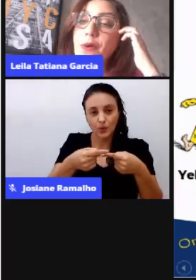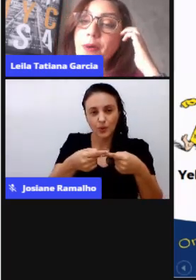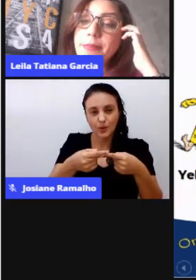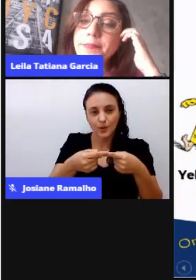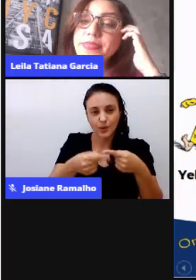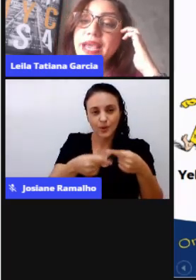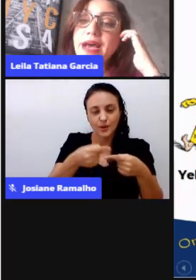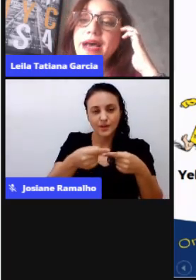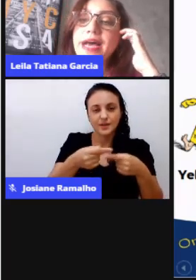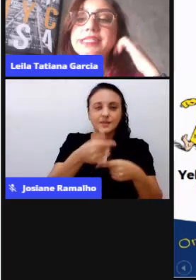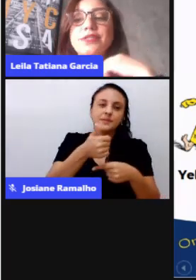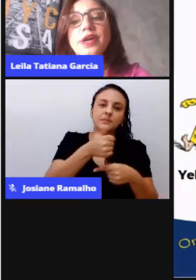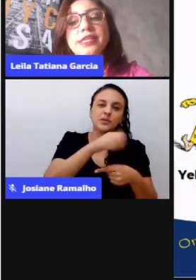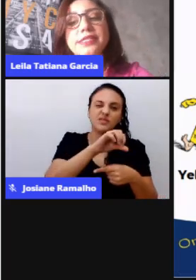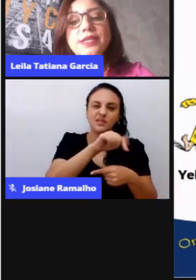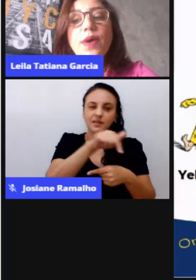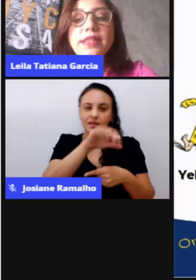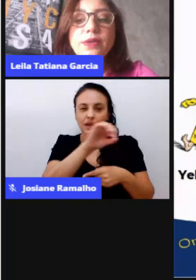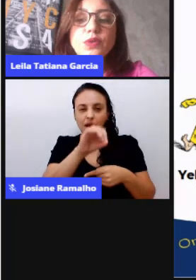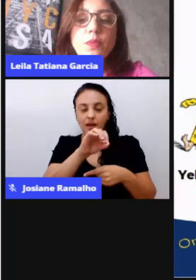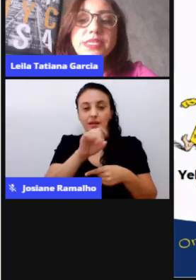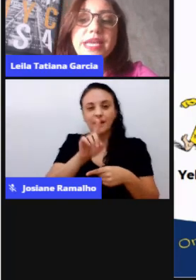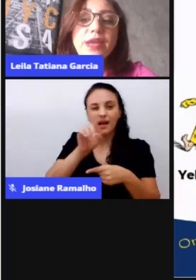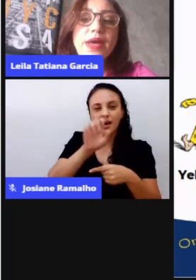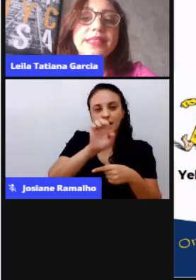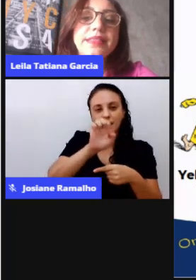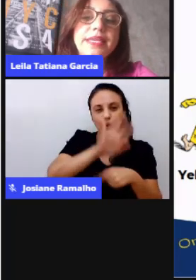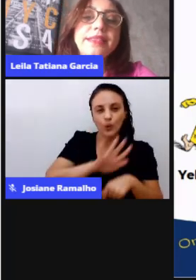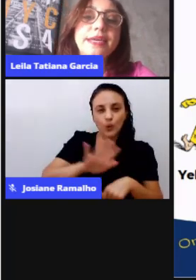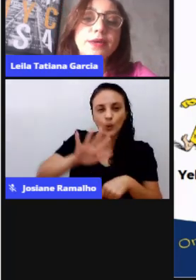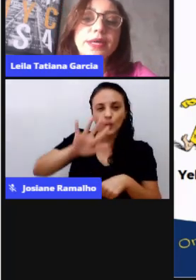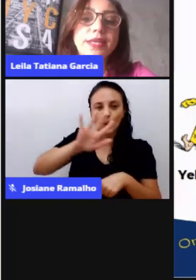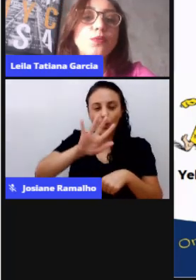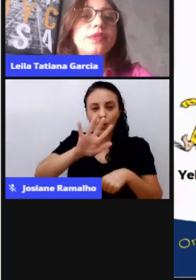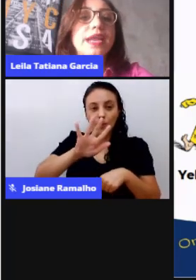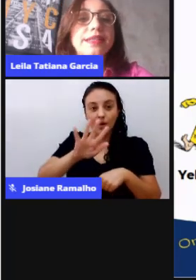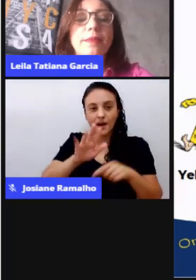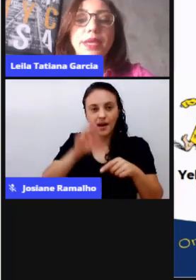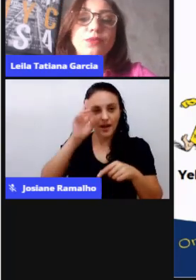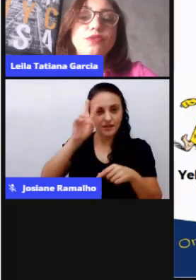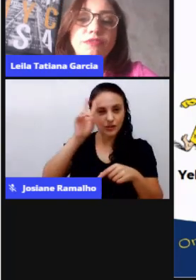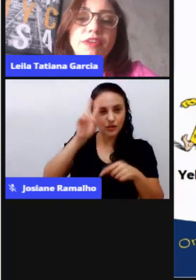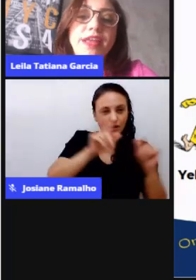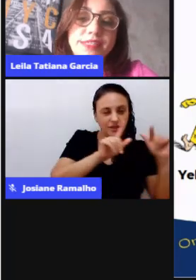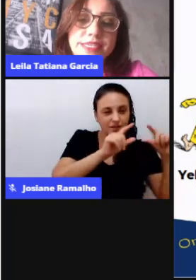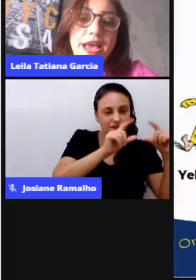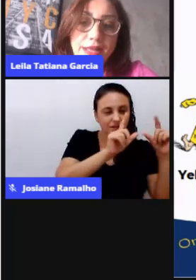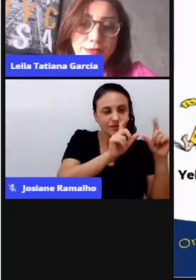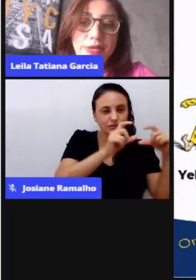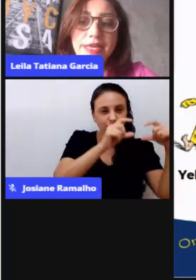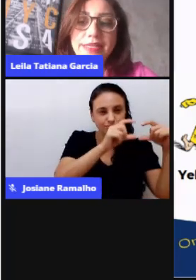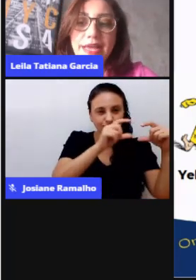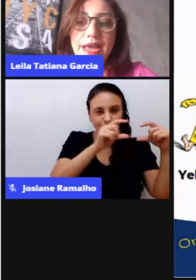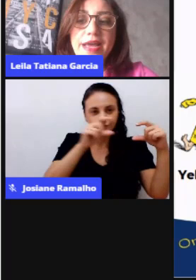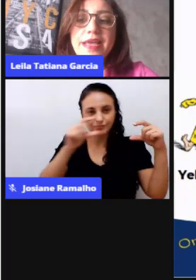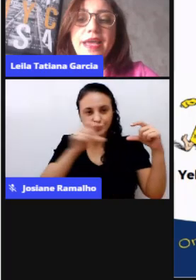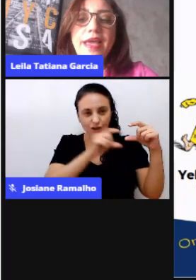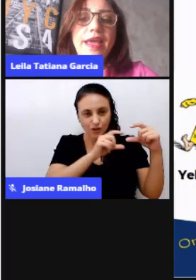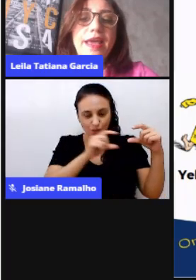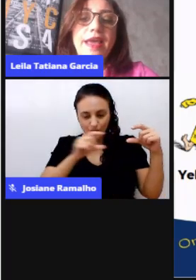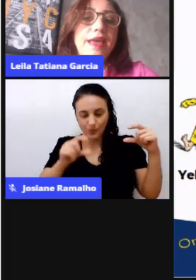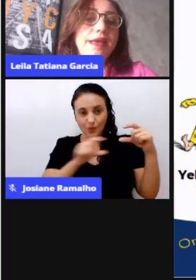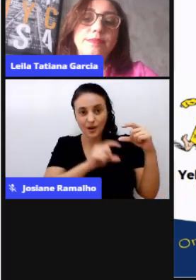na Europa, as histórias em quadrinhos começaram, então, a ter um tratamento diferenciado.